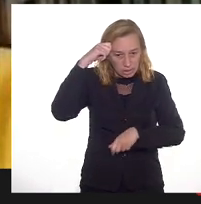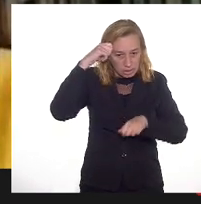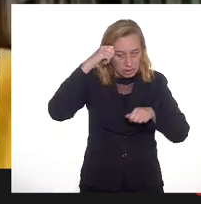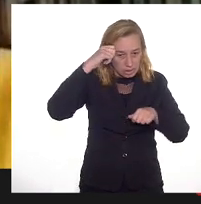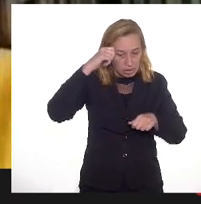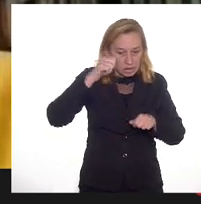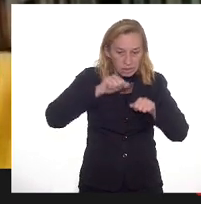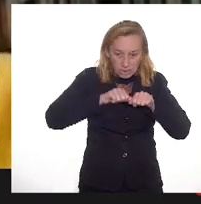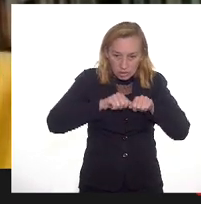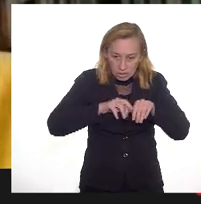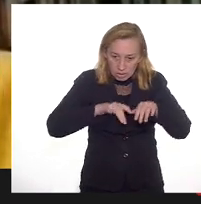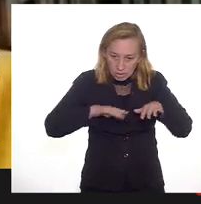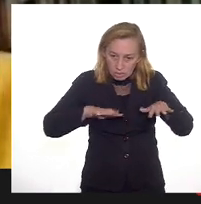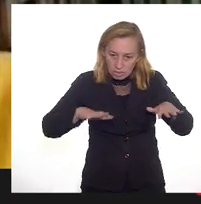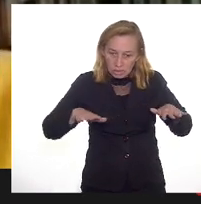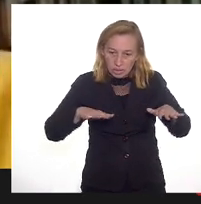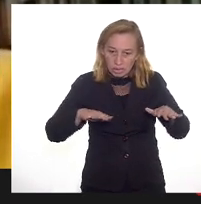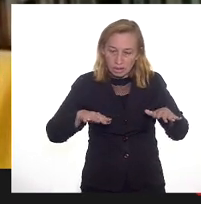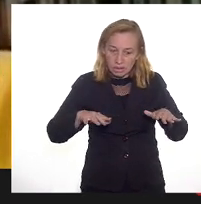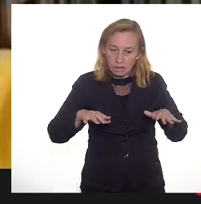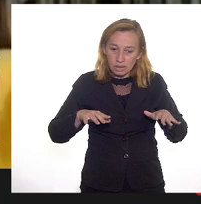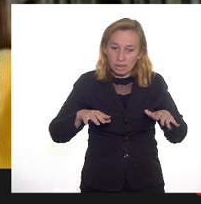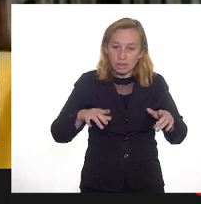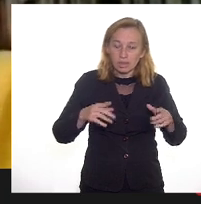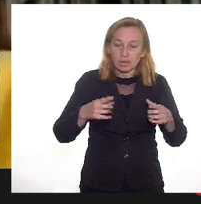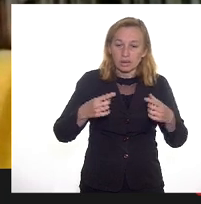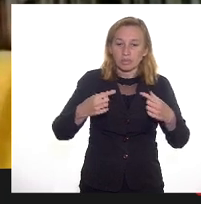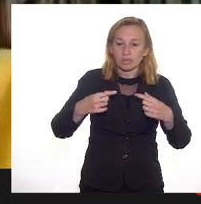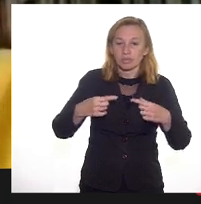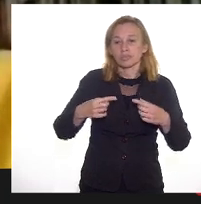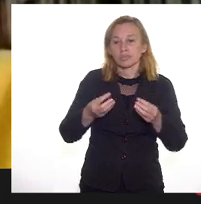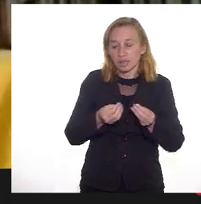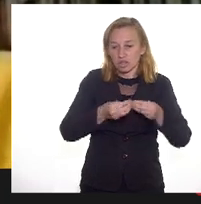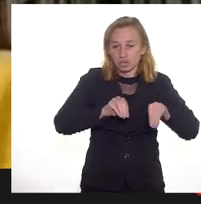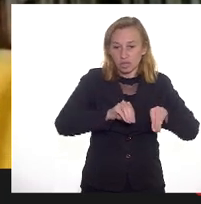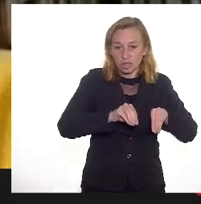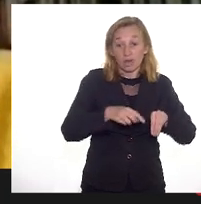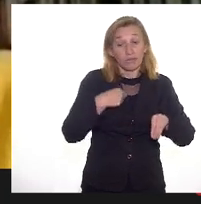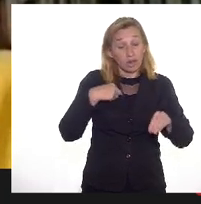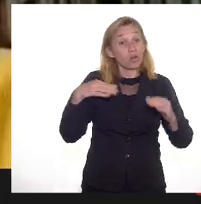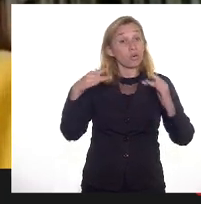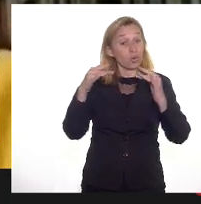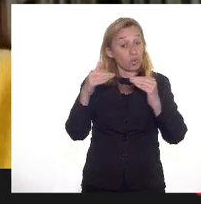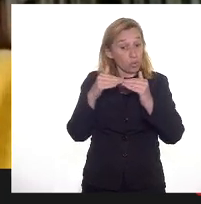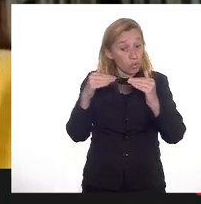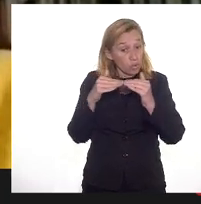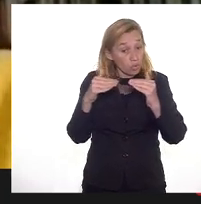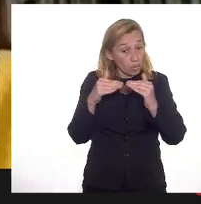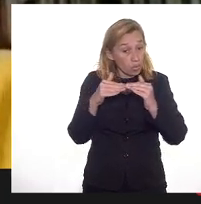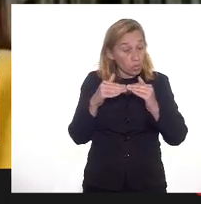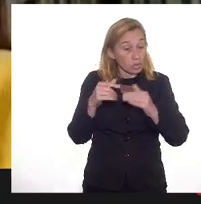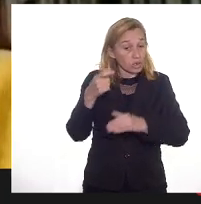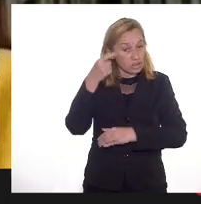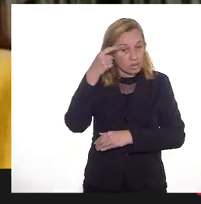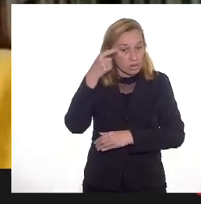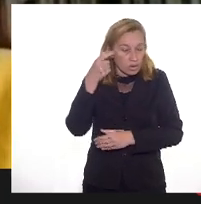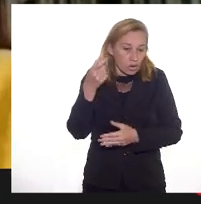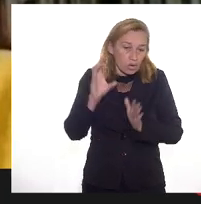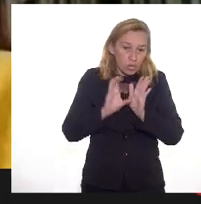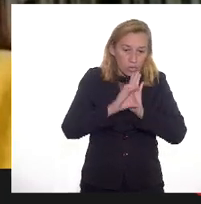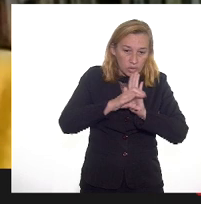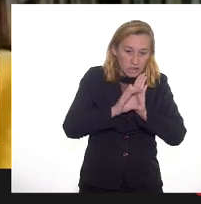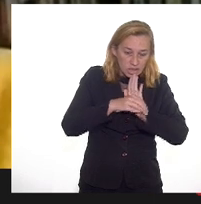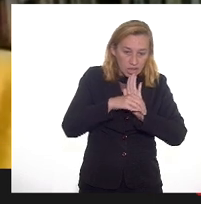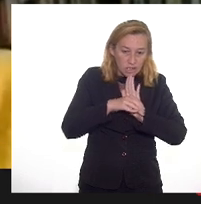contaminava essas religiões e causava isso, que eu concordo que esse conceito de racismo religioso é